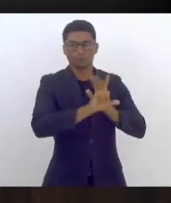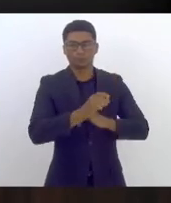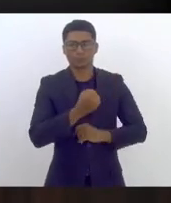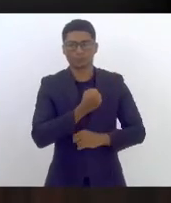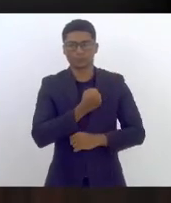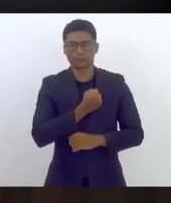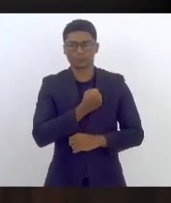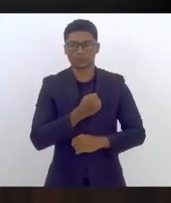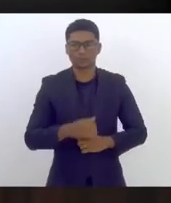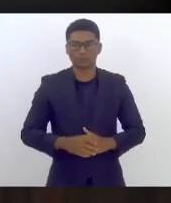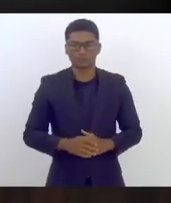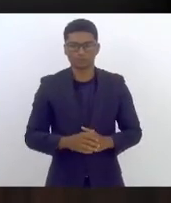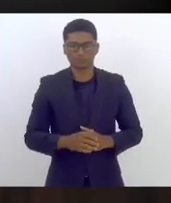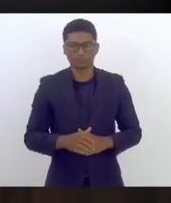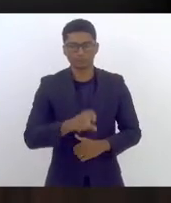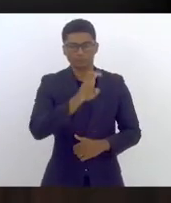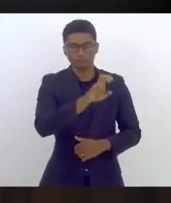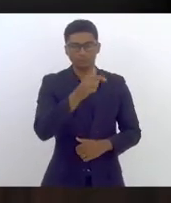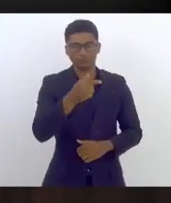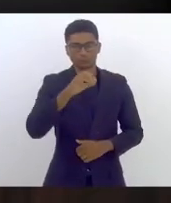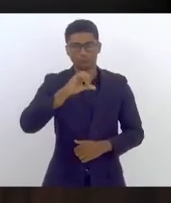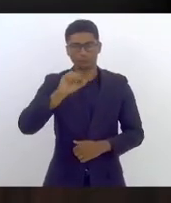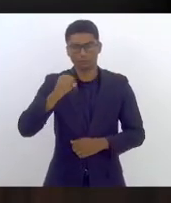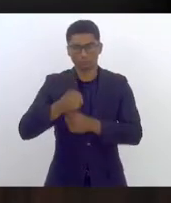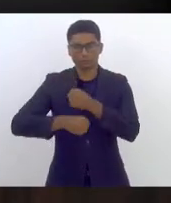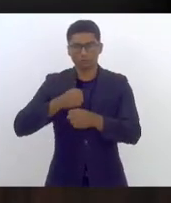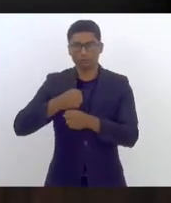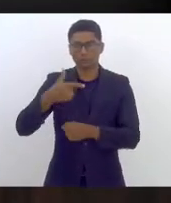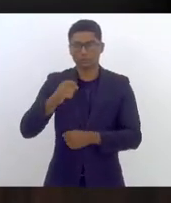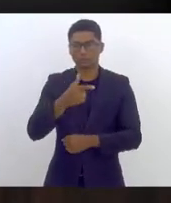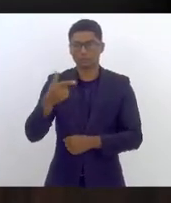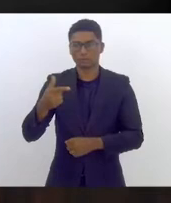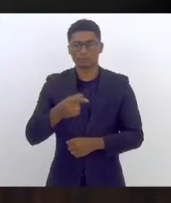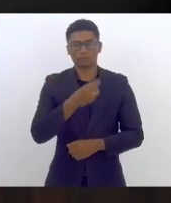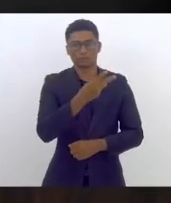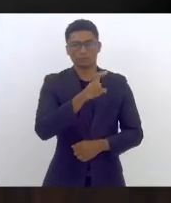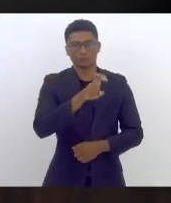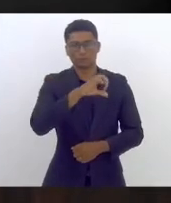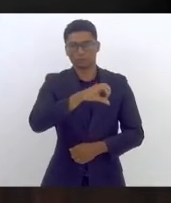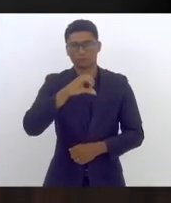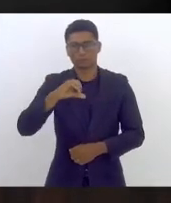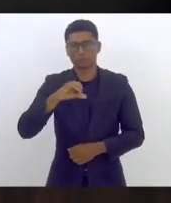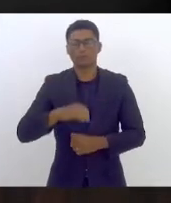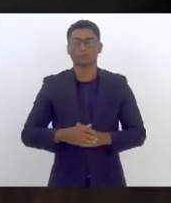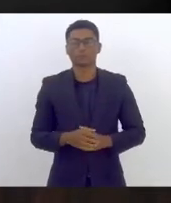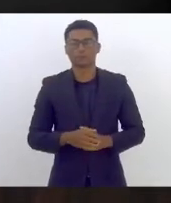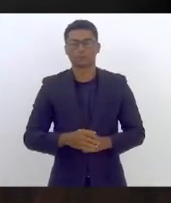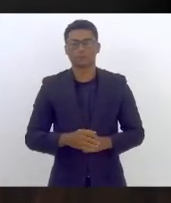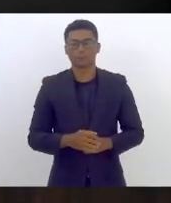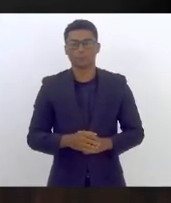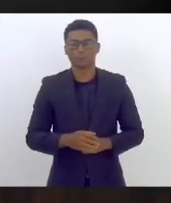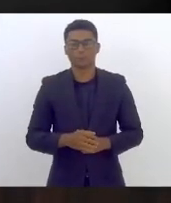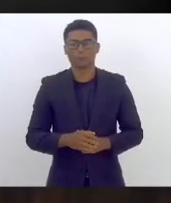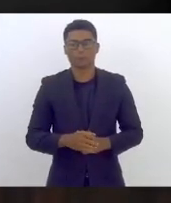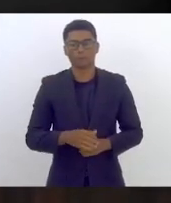número 5798 de 22 3599 de 21